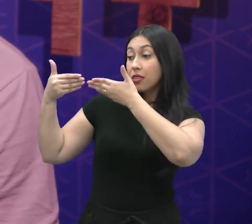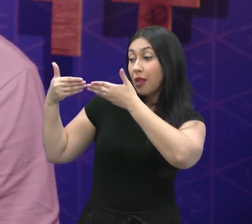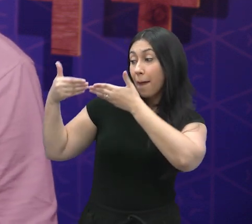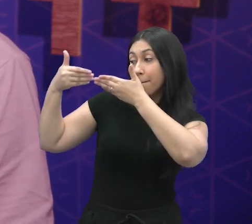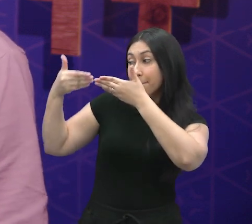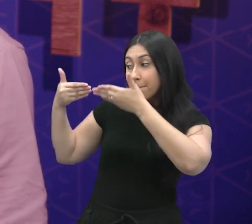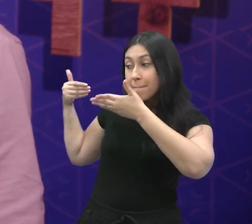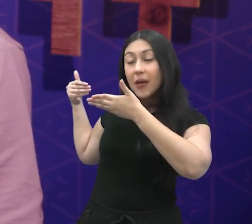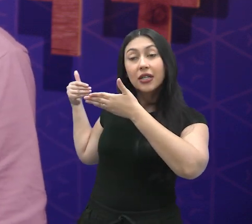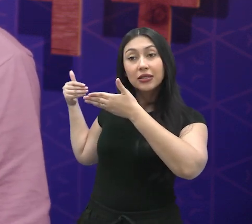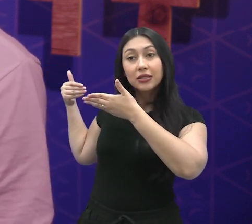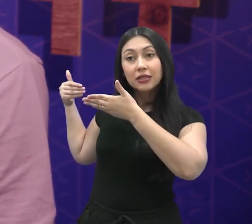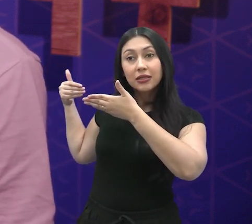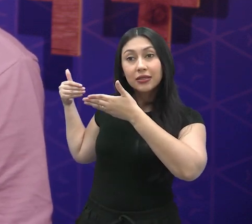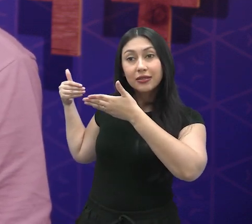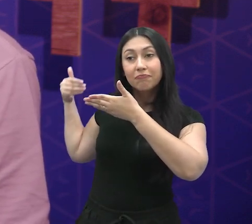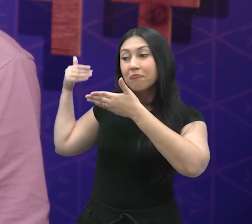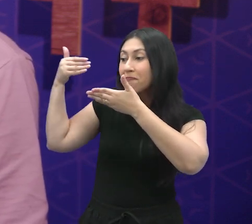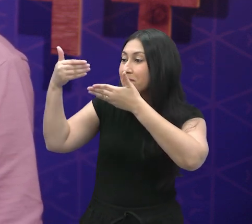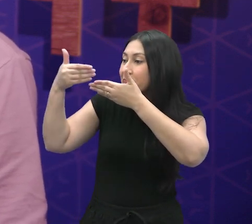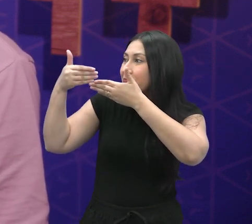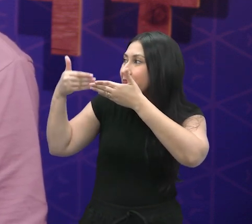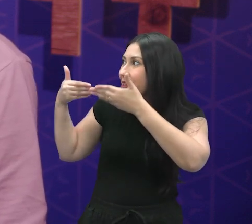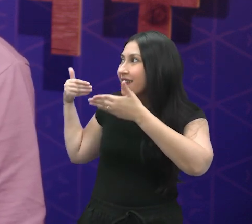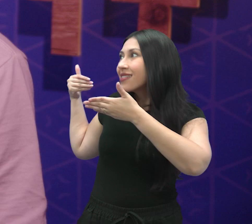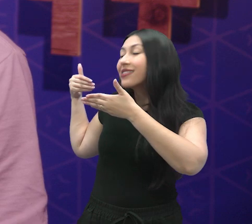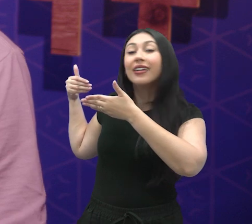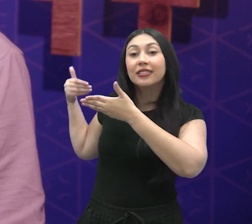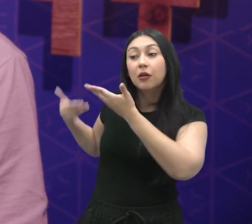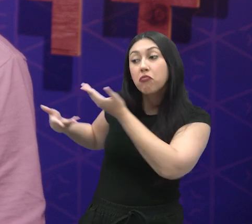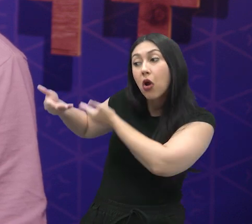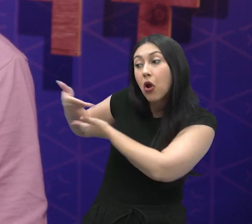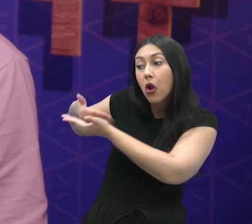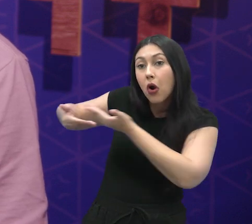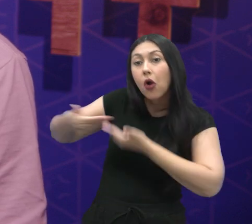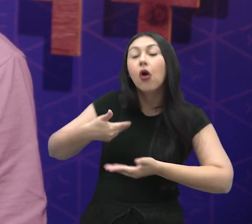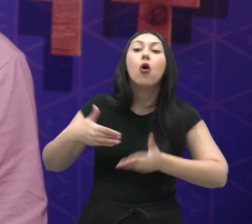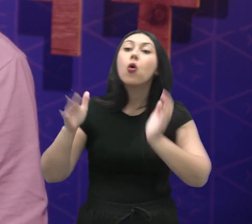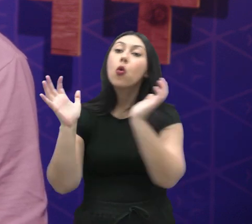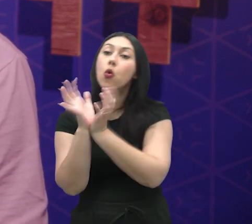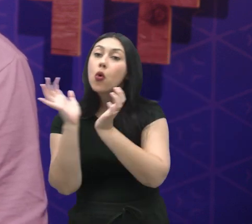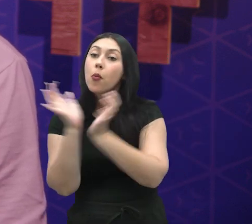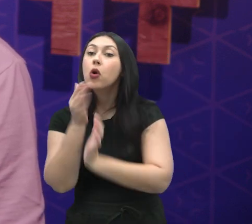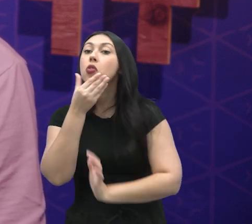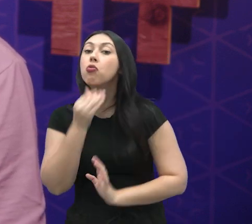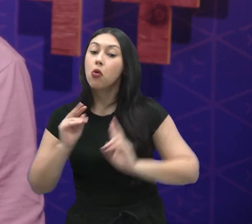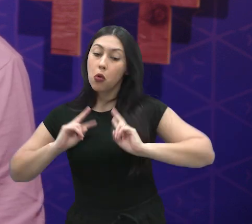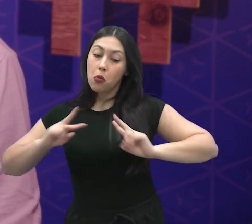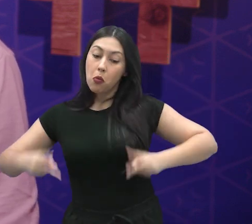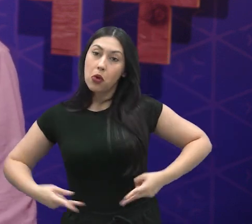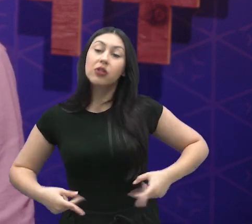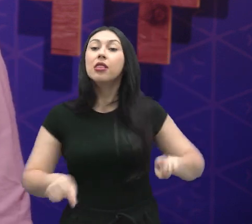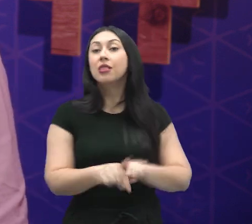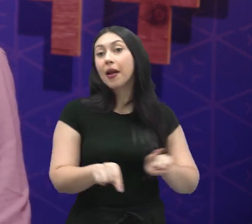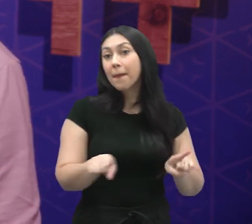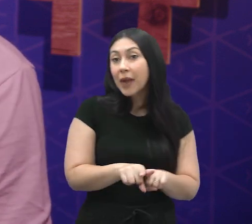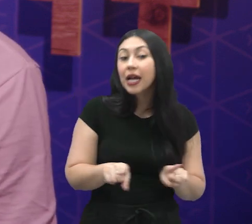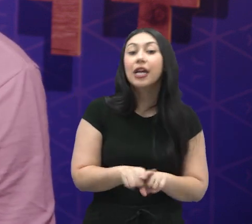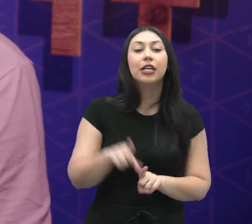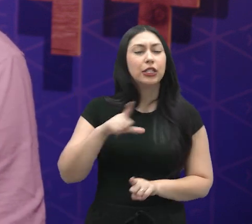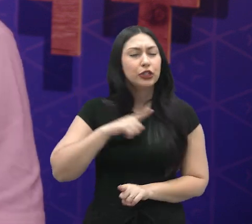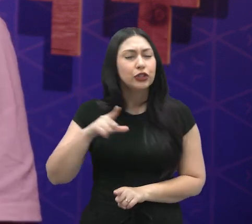70 mil anos atrás para trás, a gente convivia. Tinha o grupinho de Homo sapiens, tinha o Homo